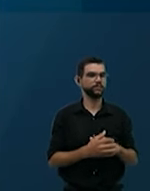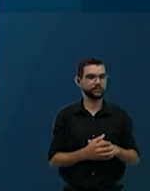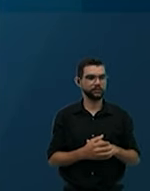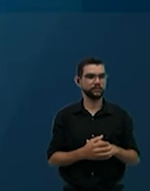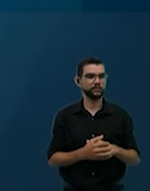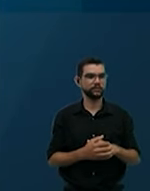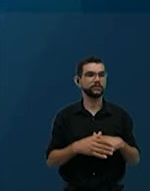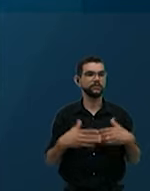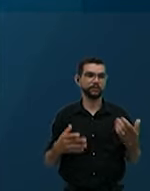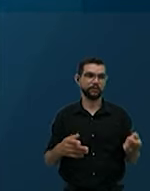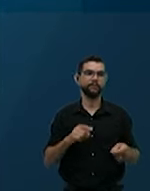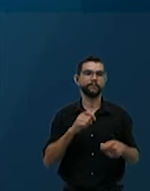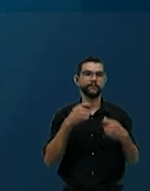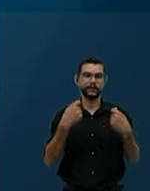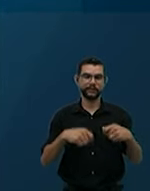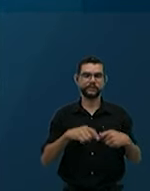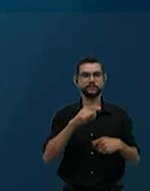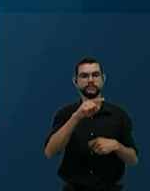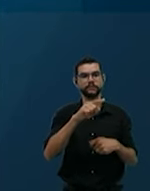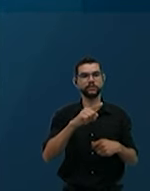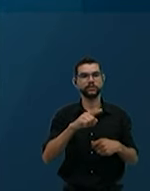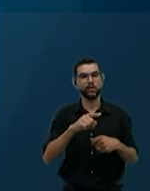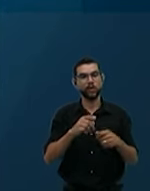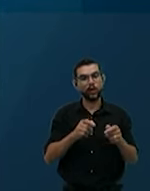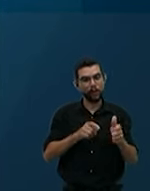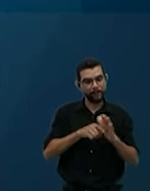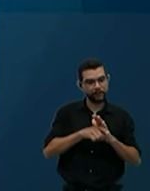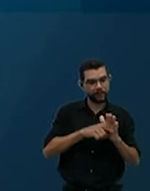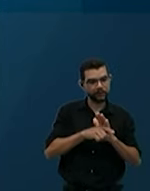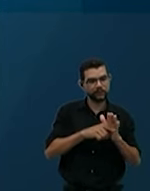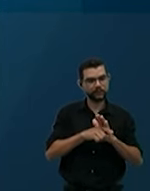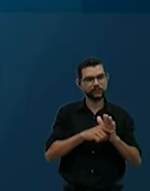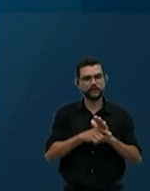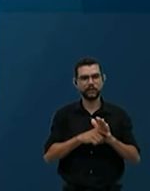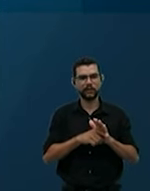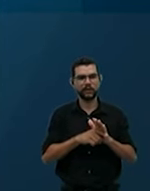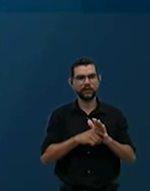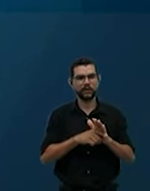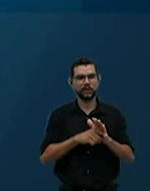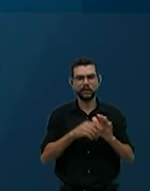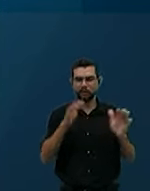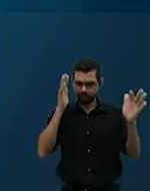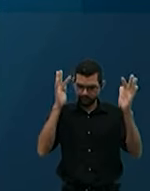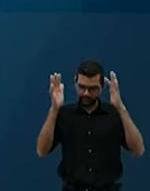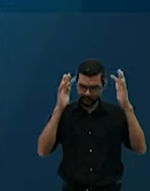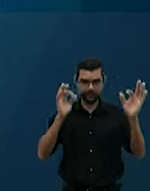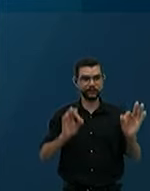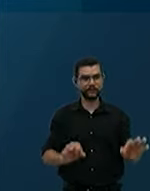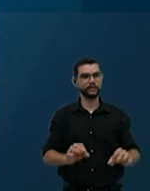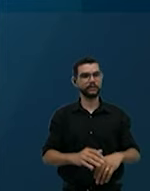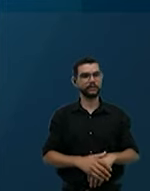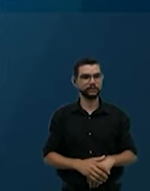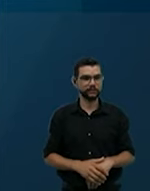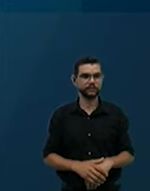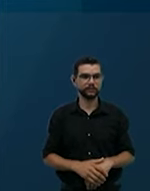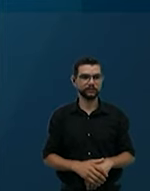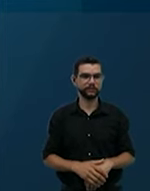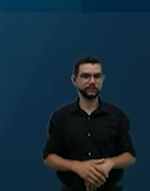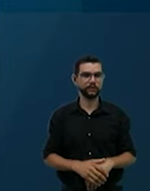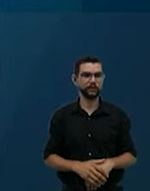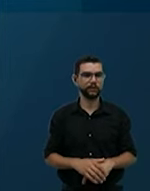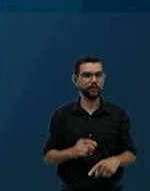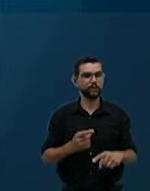Não dá para simplesmente o INSS alegar que a documentação ela não foi apresentada de forma completa. E só